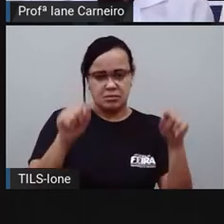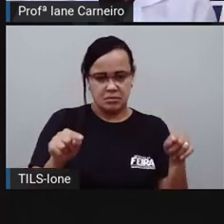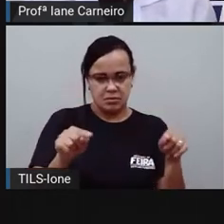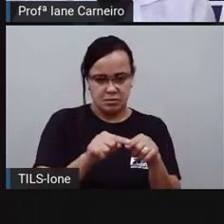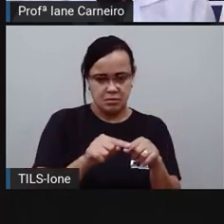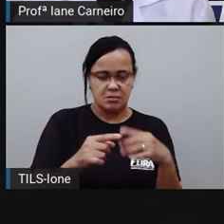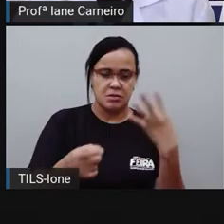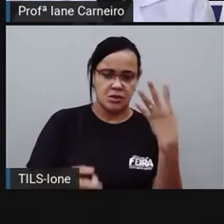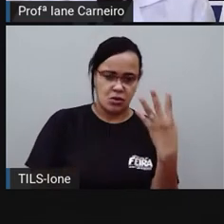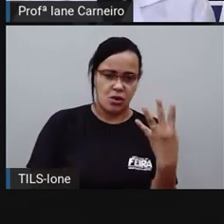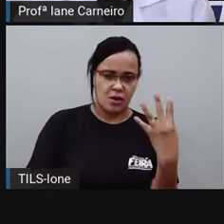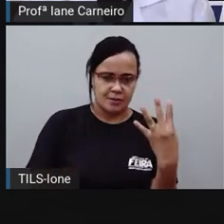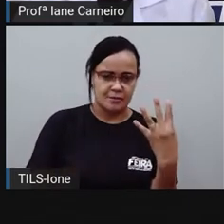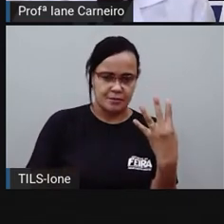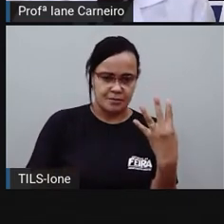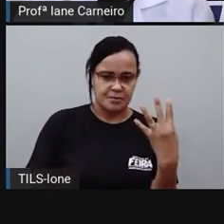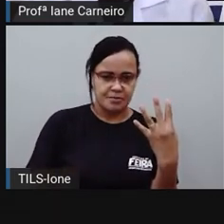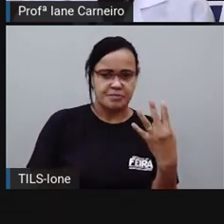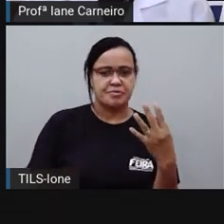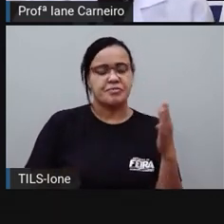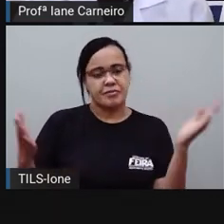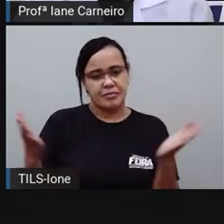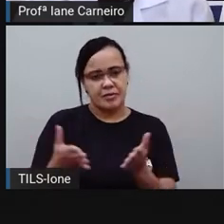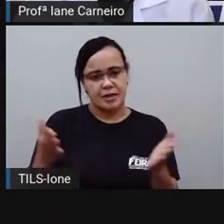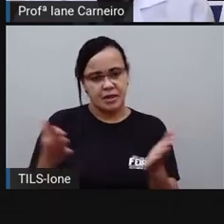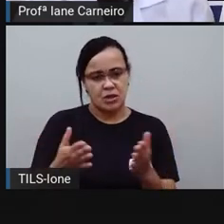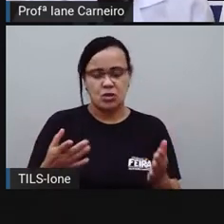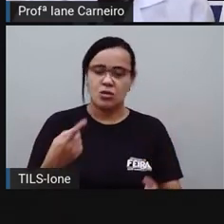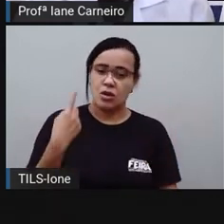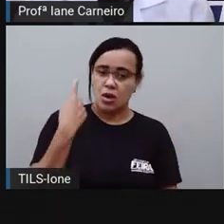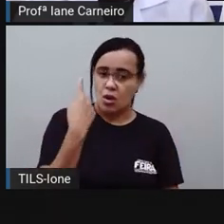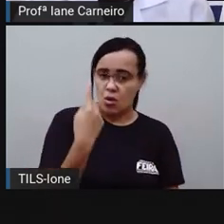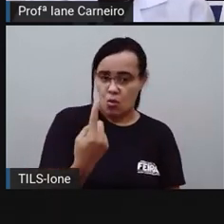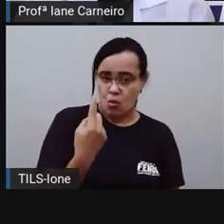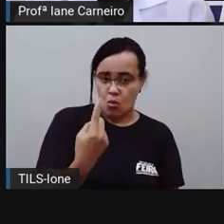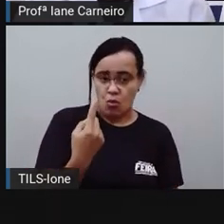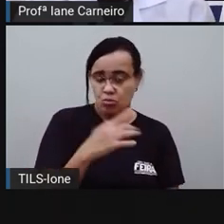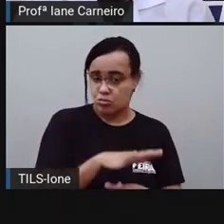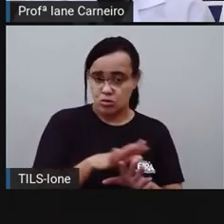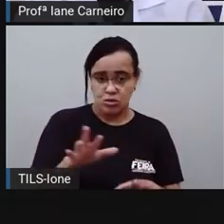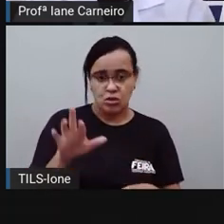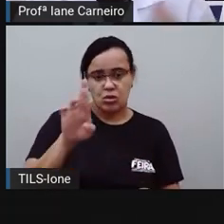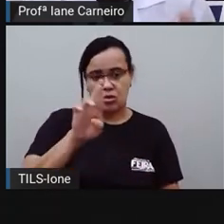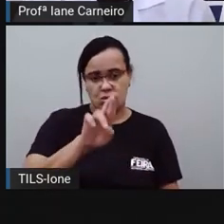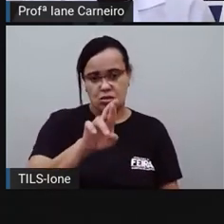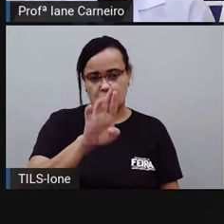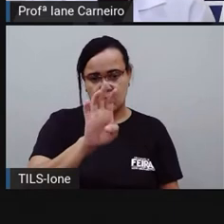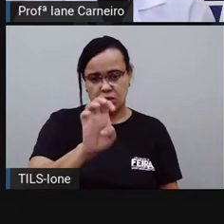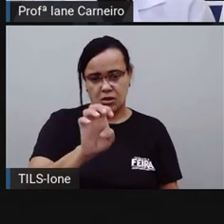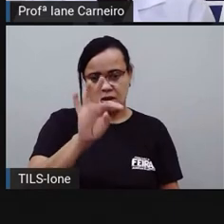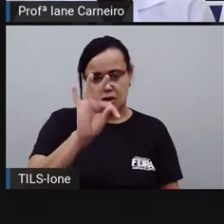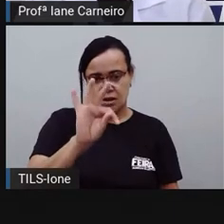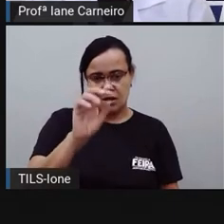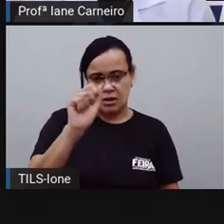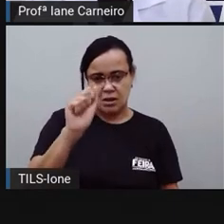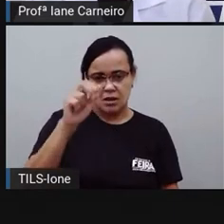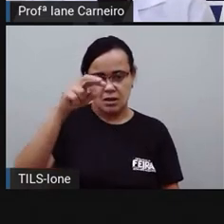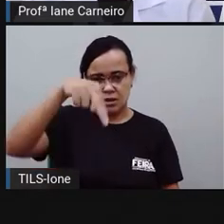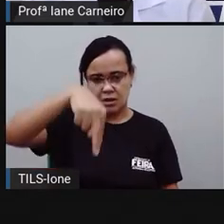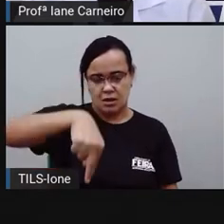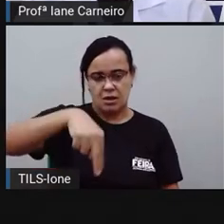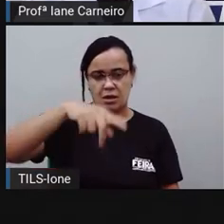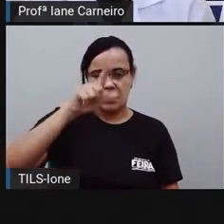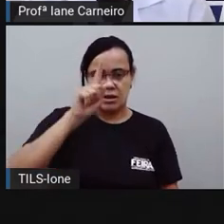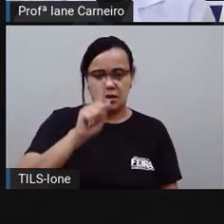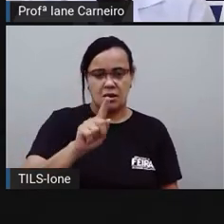né? Como agora a gente quer formar um retângulo, essa, ó, a gente precisa acrescentar mais